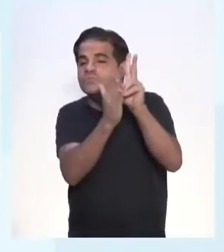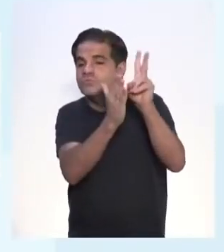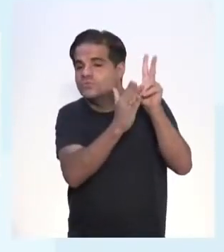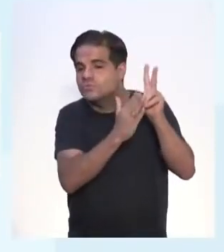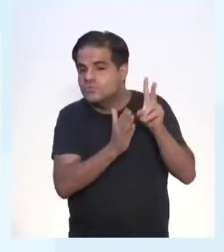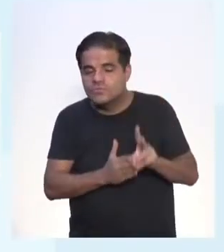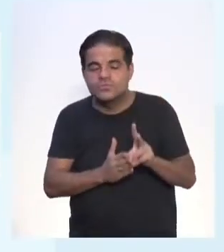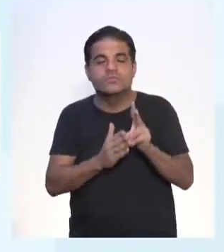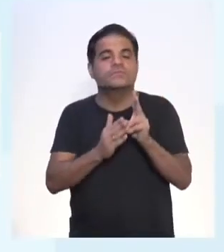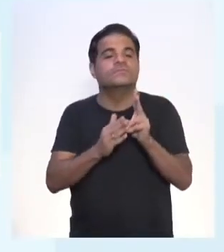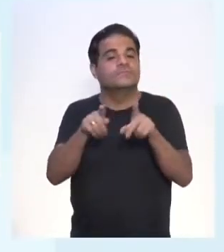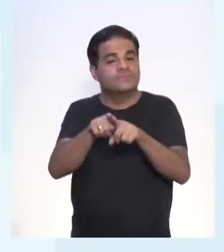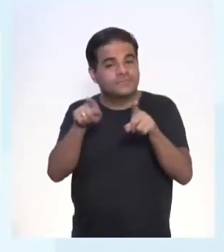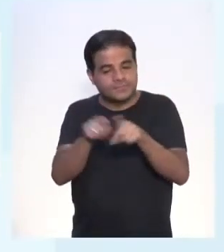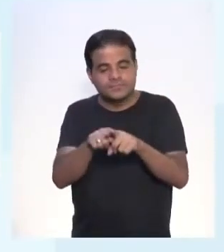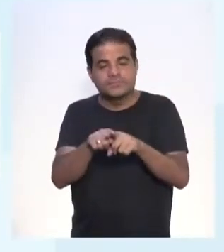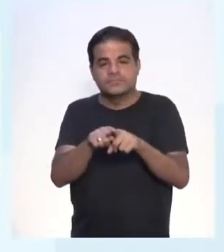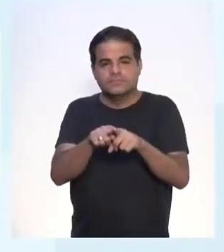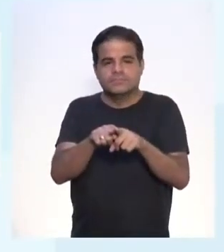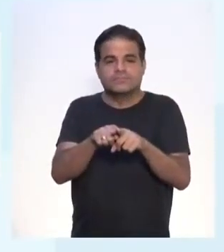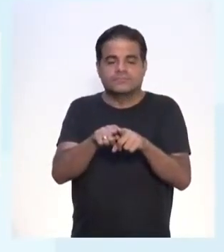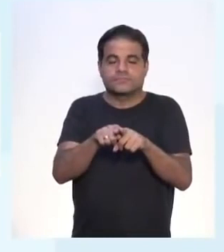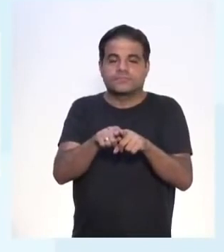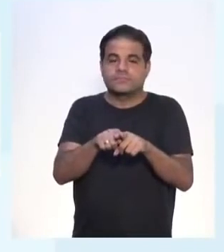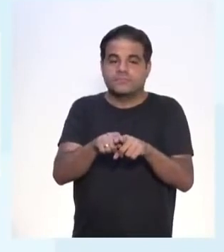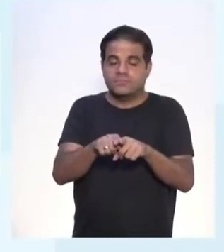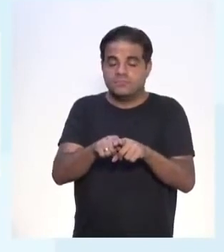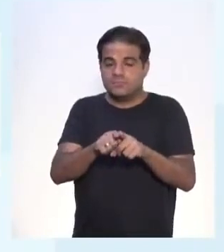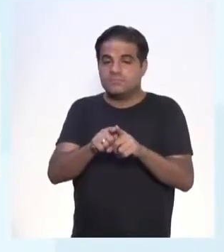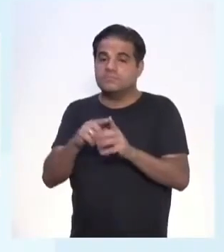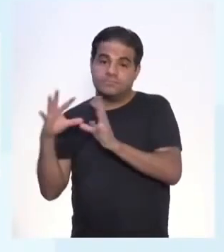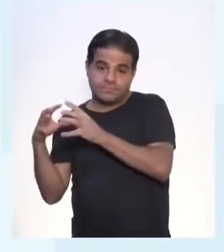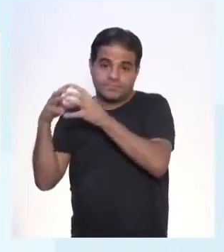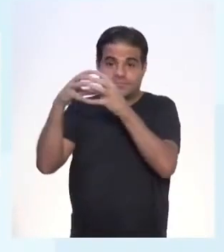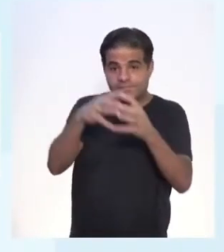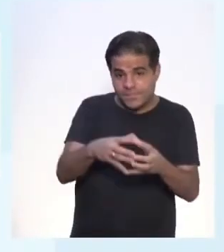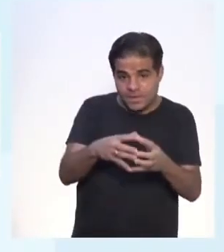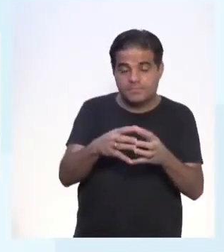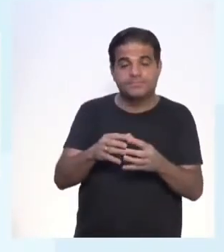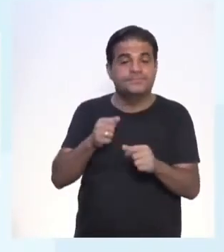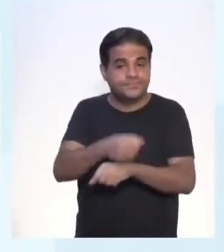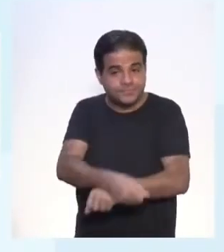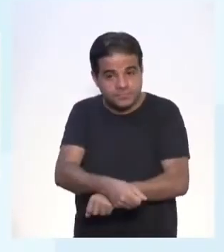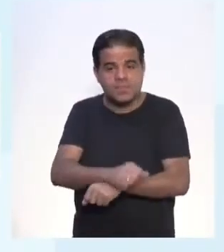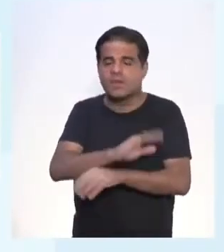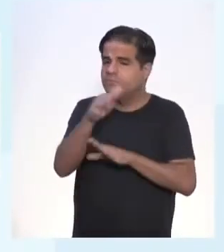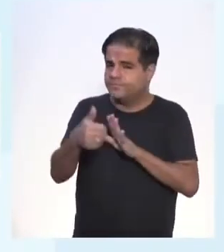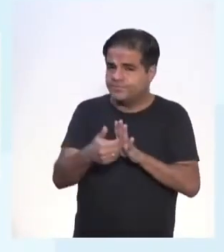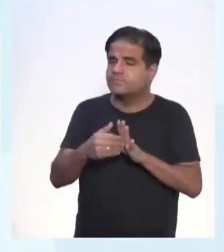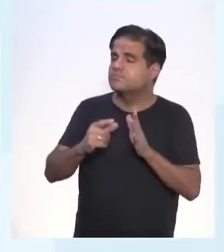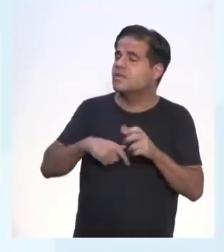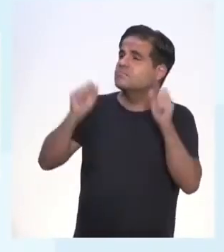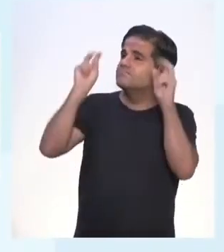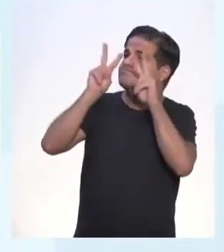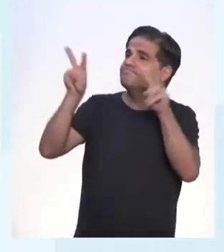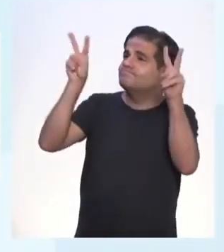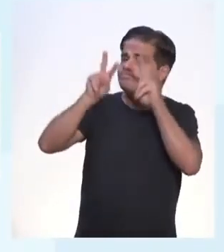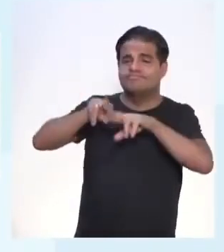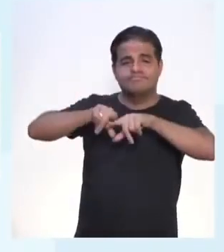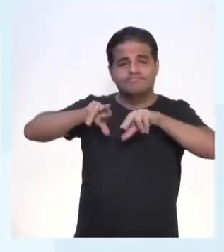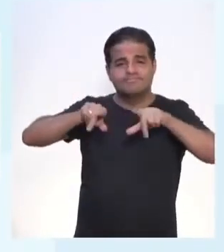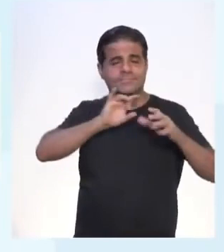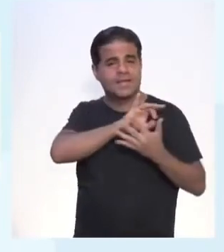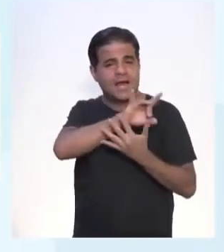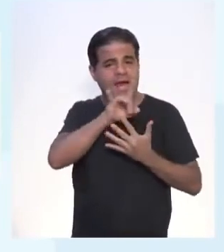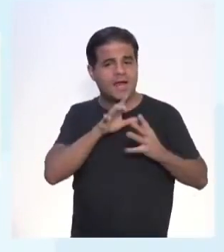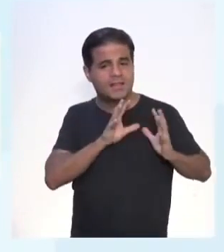Como a questão da vinda, né, dos colonizadores para cá. tudo isso tem uma visão diferente de cada